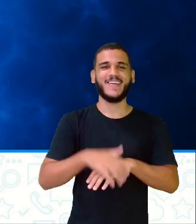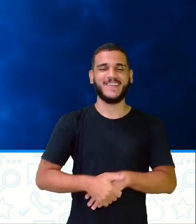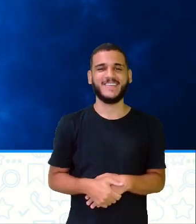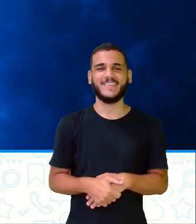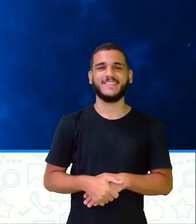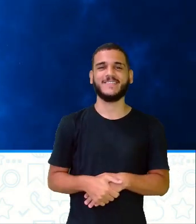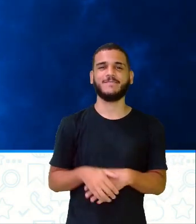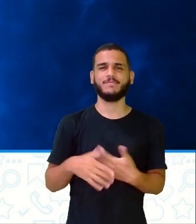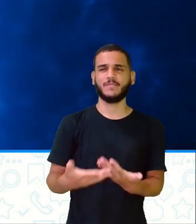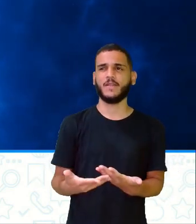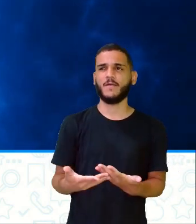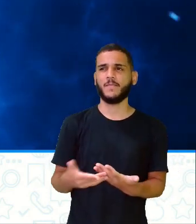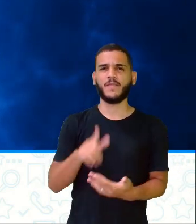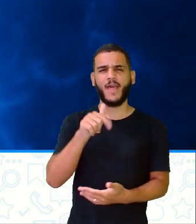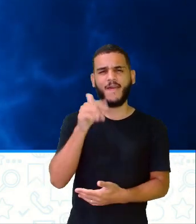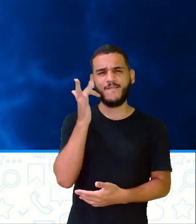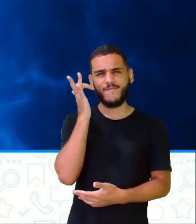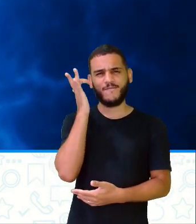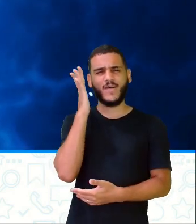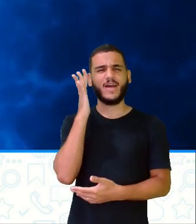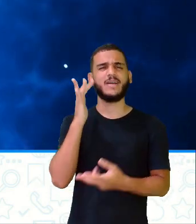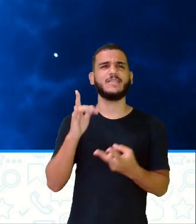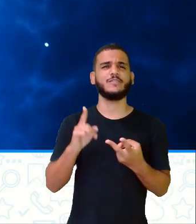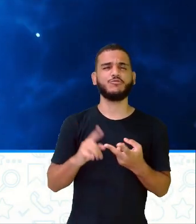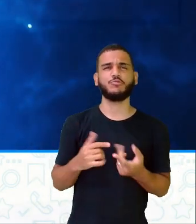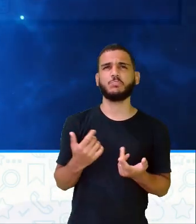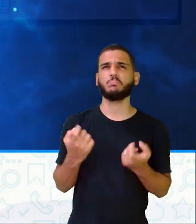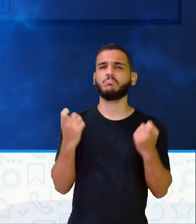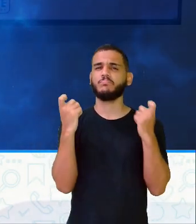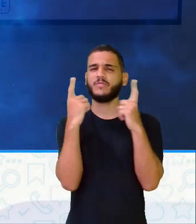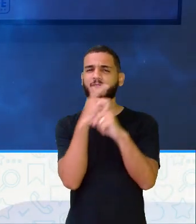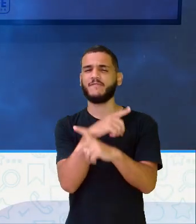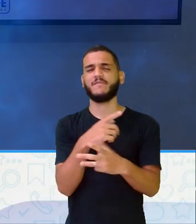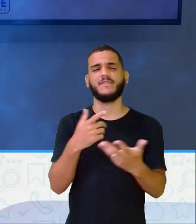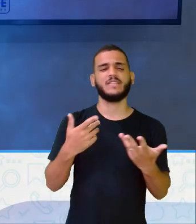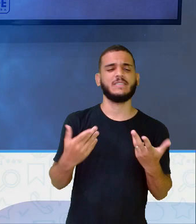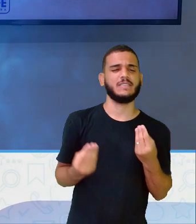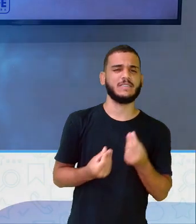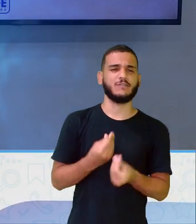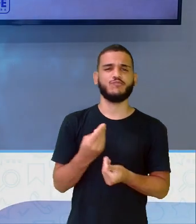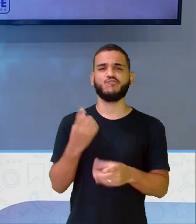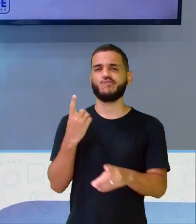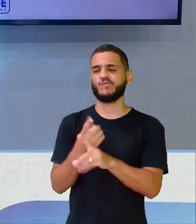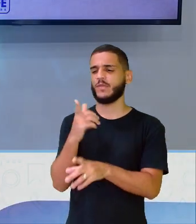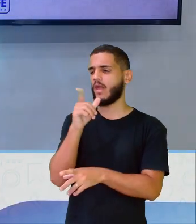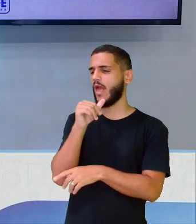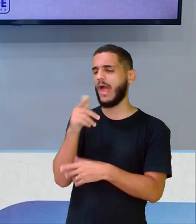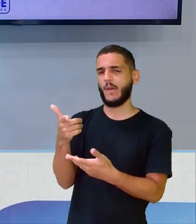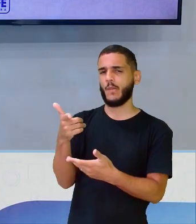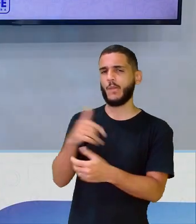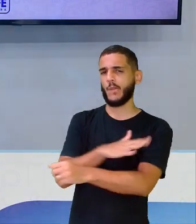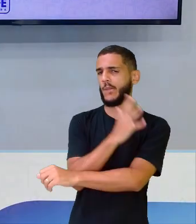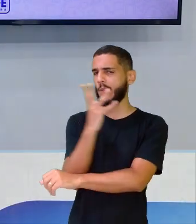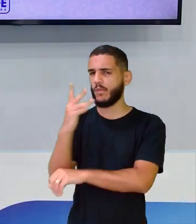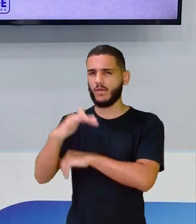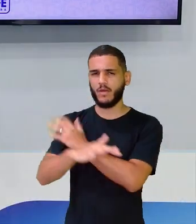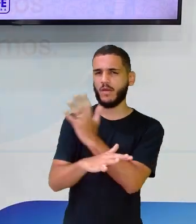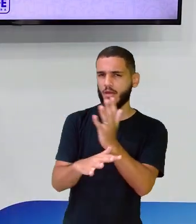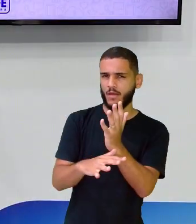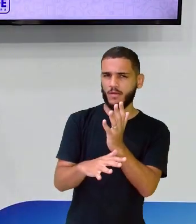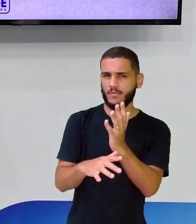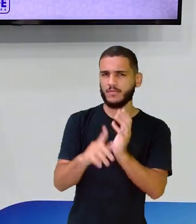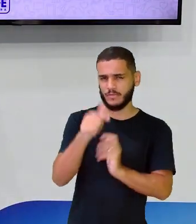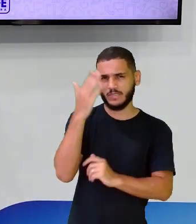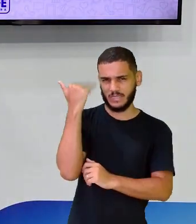se encontra muito fácil? Será que é difícil de encontrar água aqui na natureza? Como é que é? Vocês já